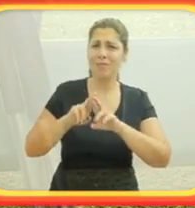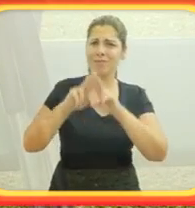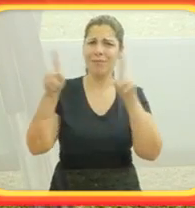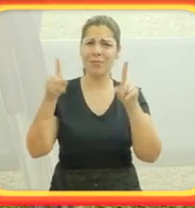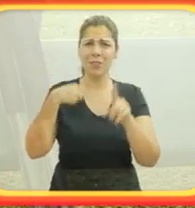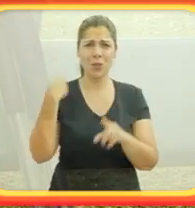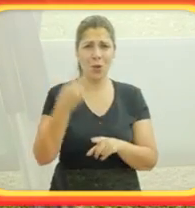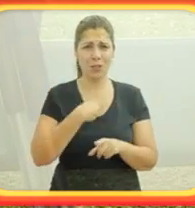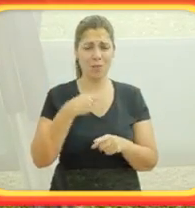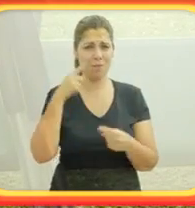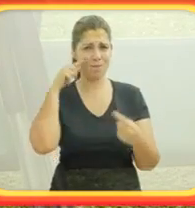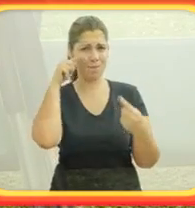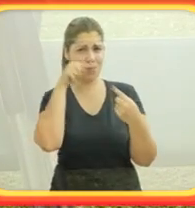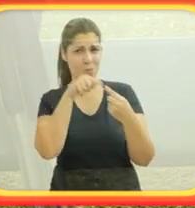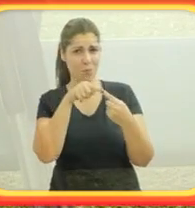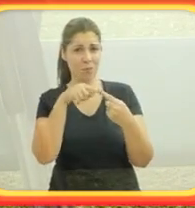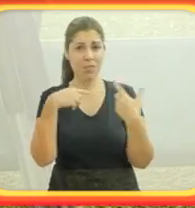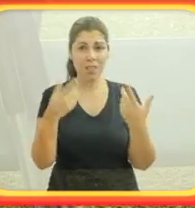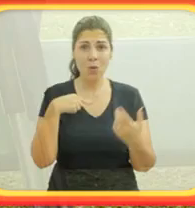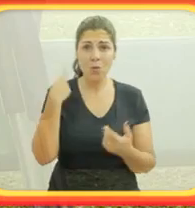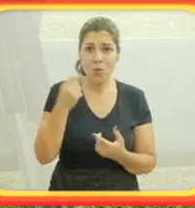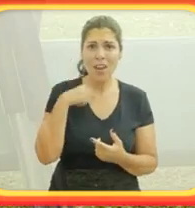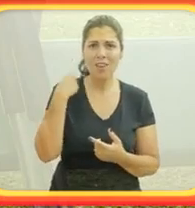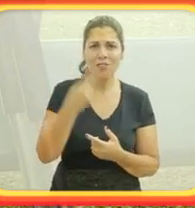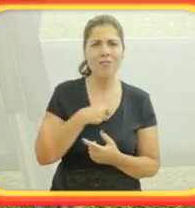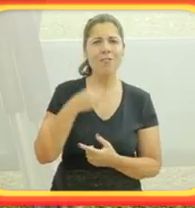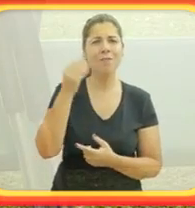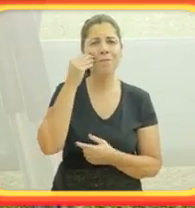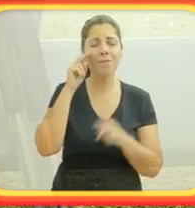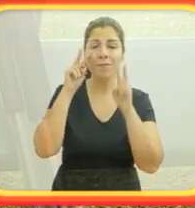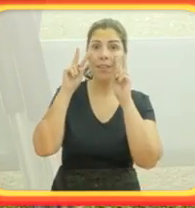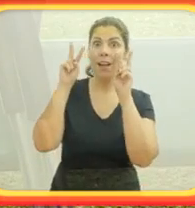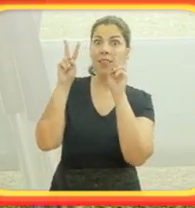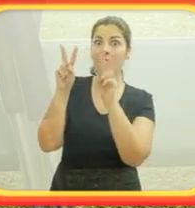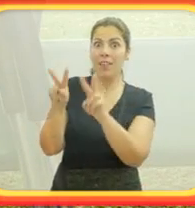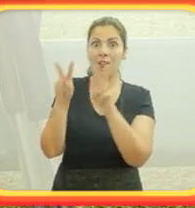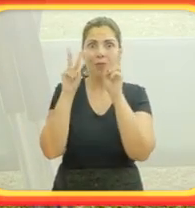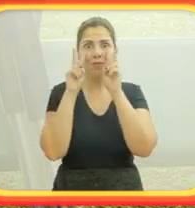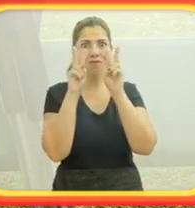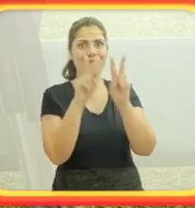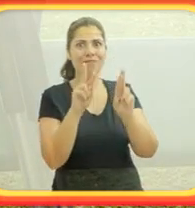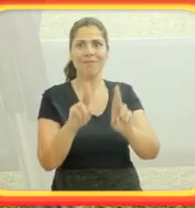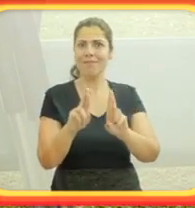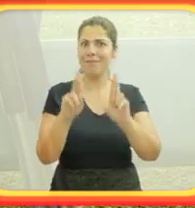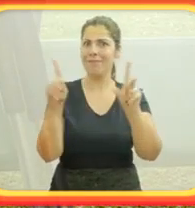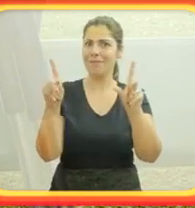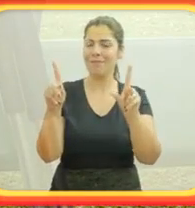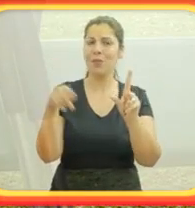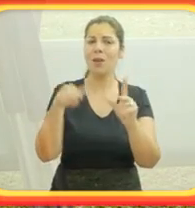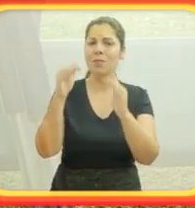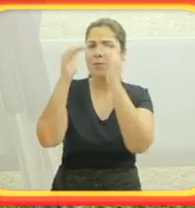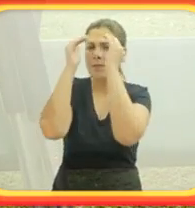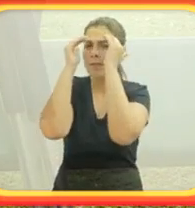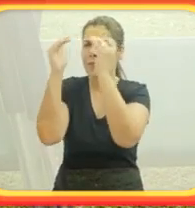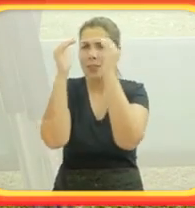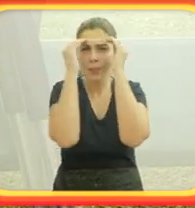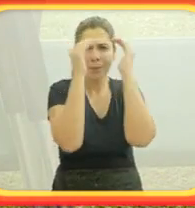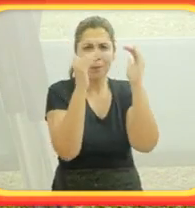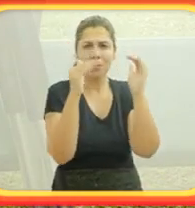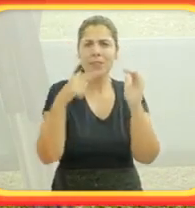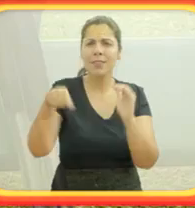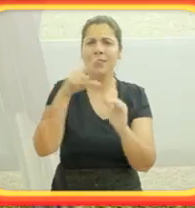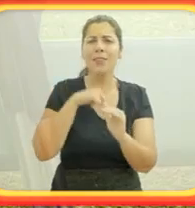questões culturais, né? A cultura é muito diferente da nossa em alguns pontos. Então isso faz com que a gente fique mais atento,